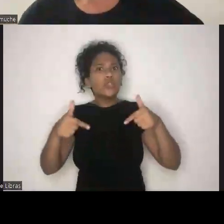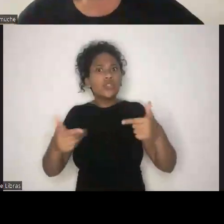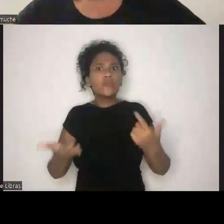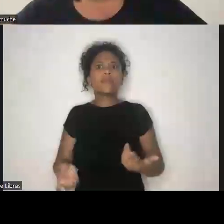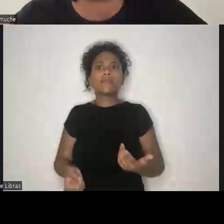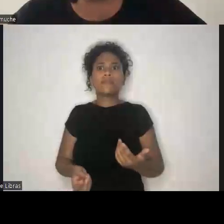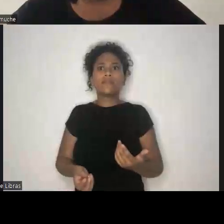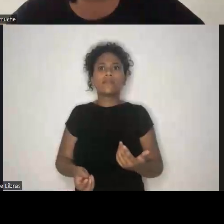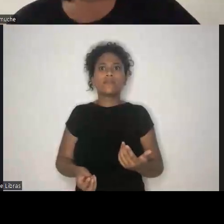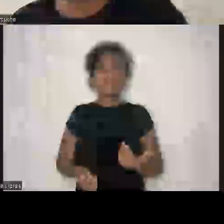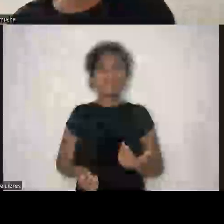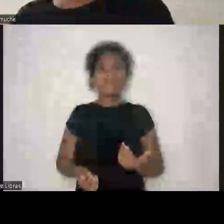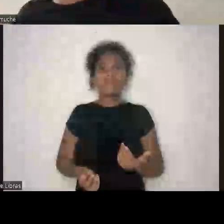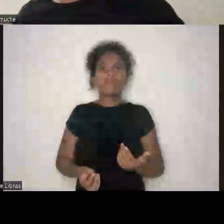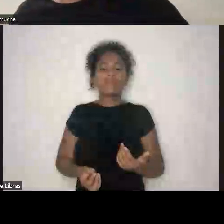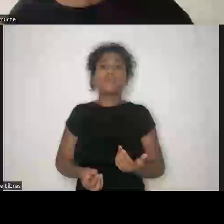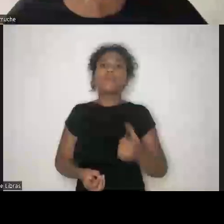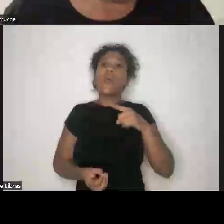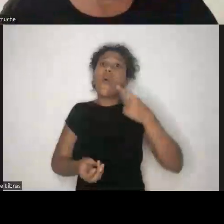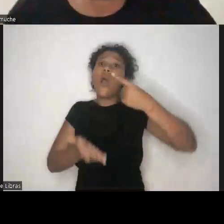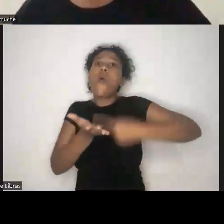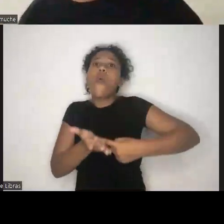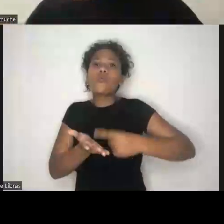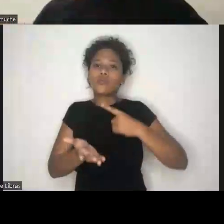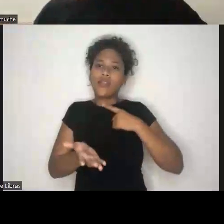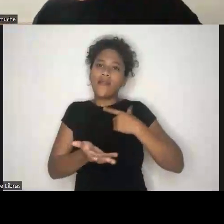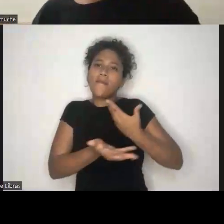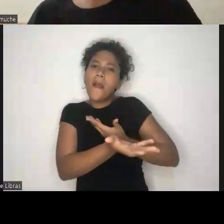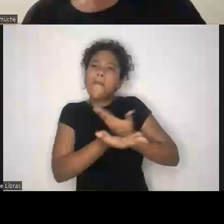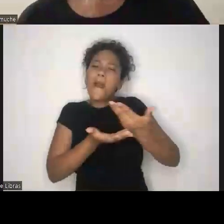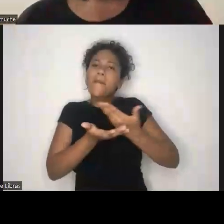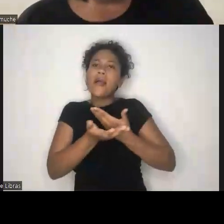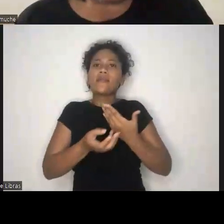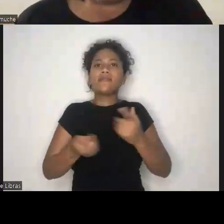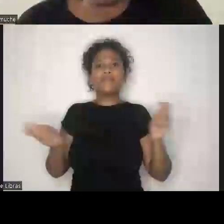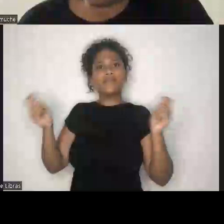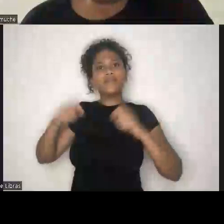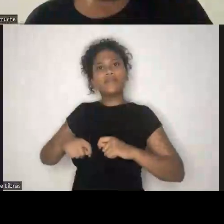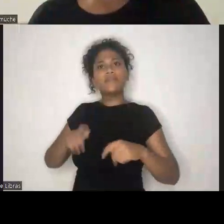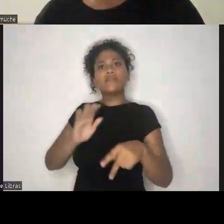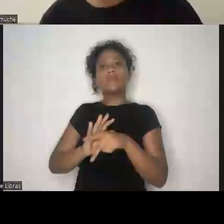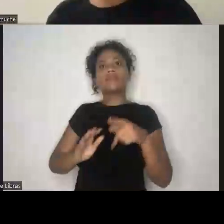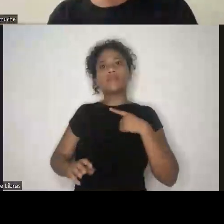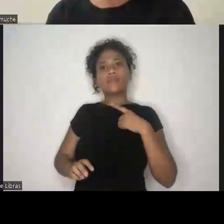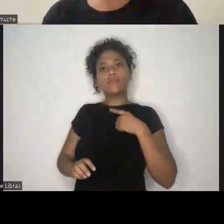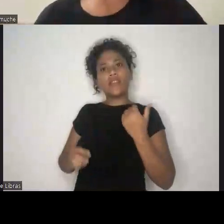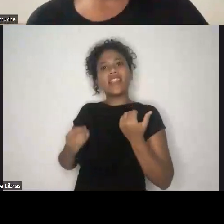uma um acordo entre a capacidade de entrega né a relação de